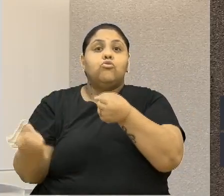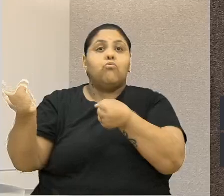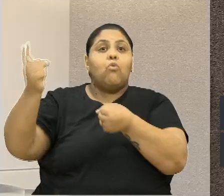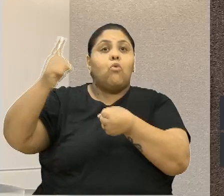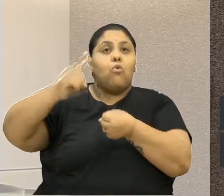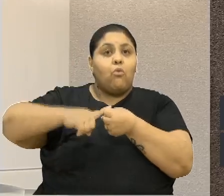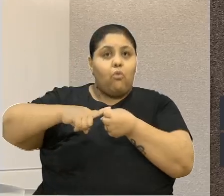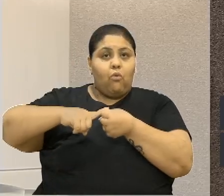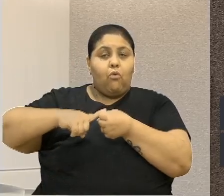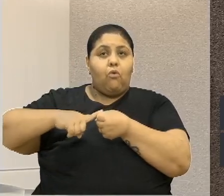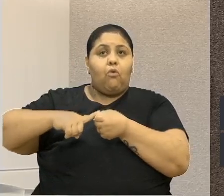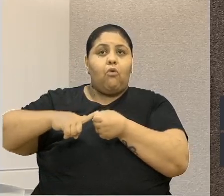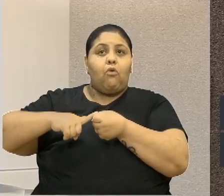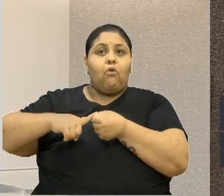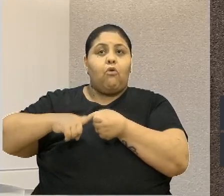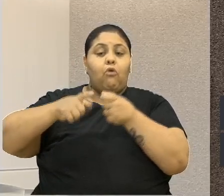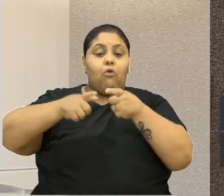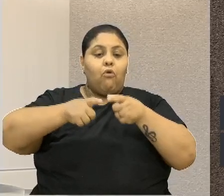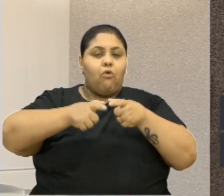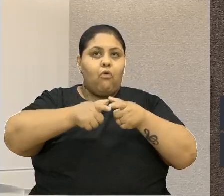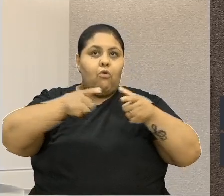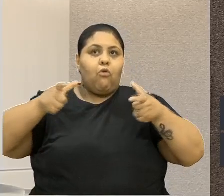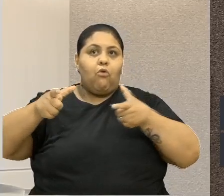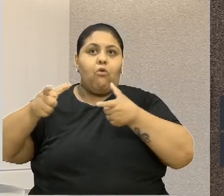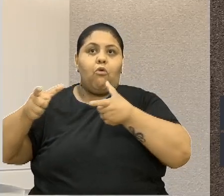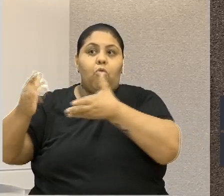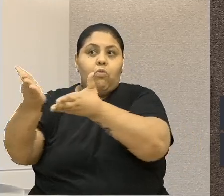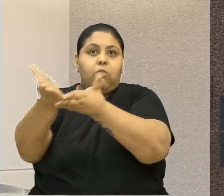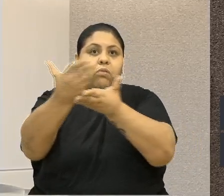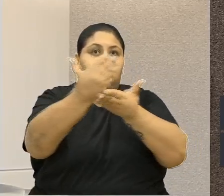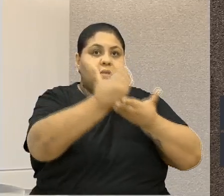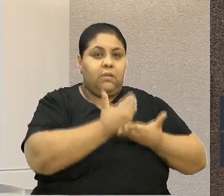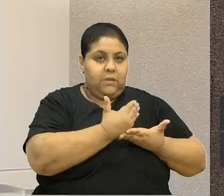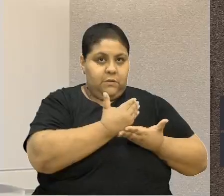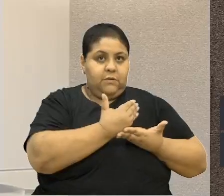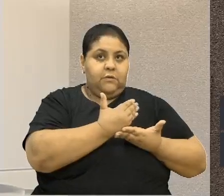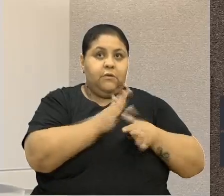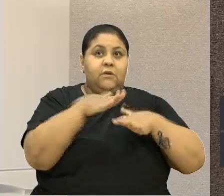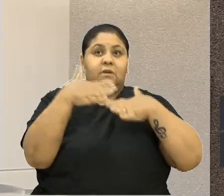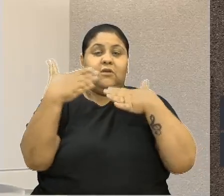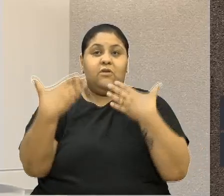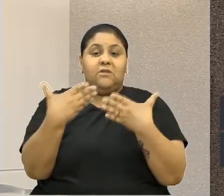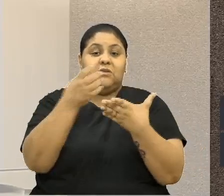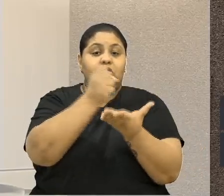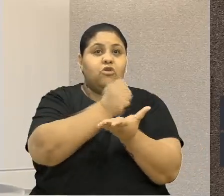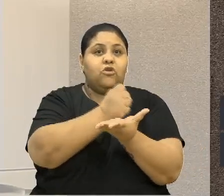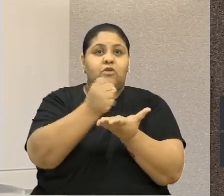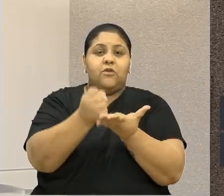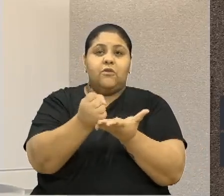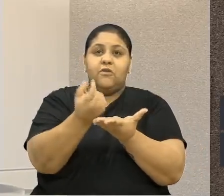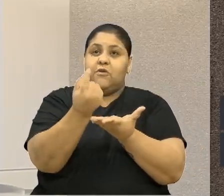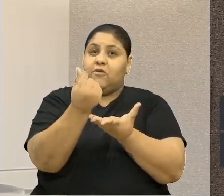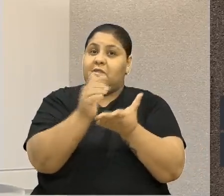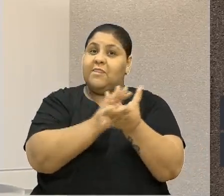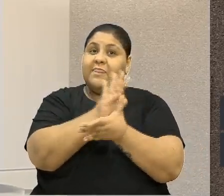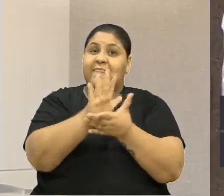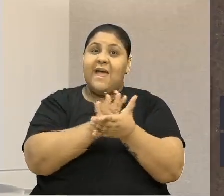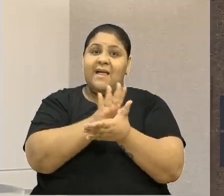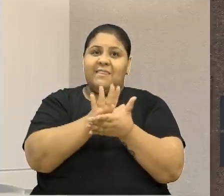que for ampliado de arrecadação do município no Fundeb. Então, é um contrato que não custa nada para o